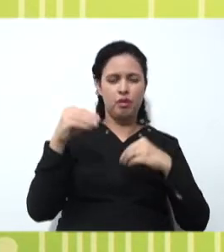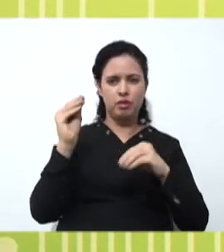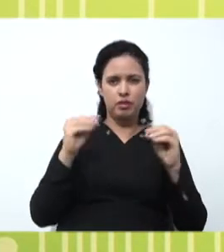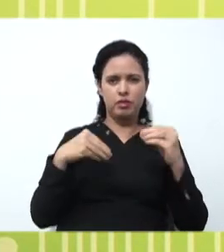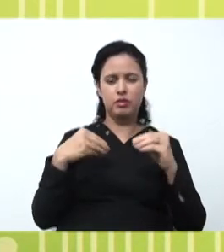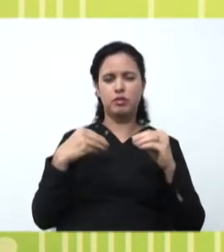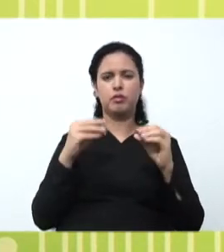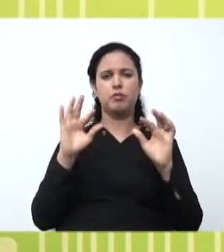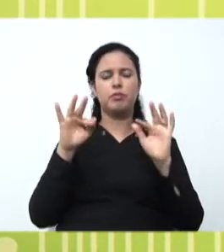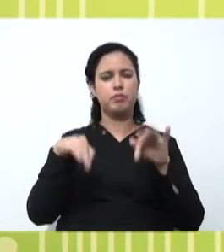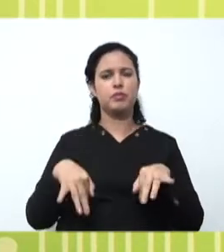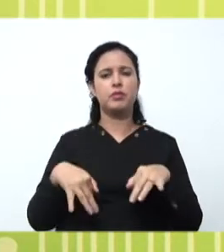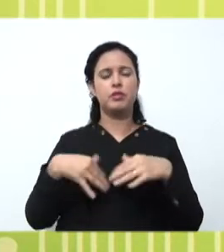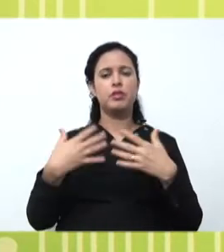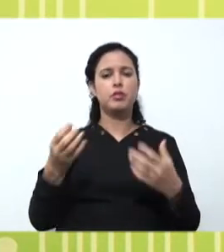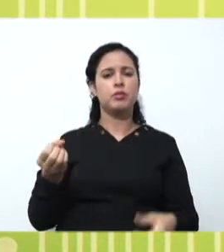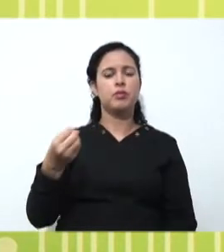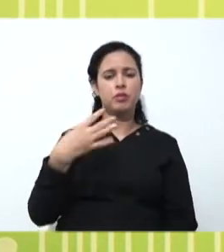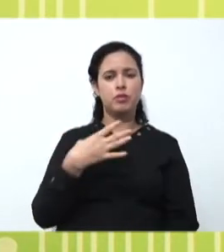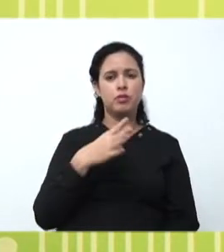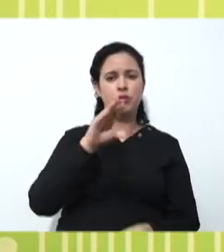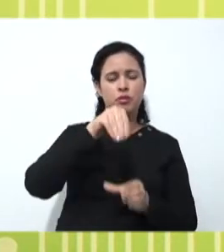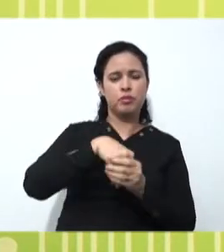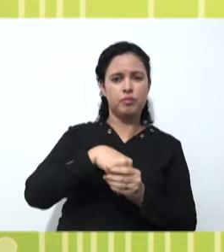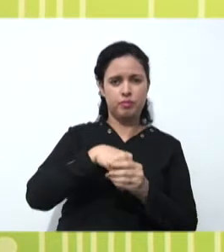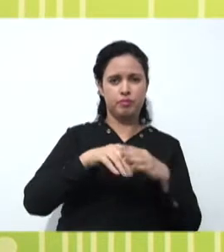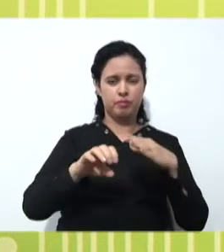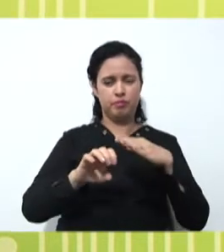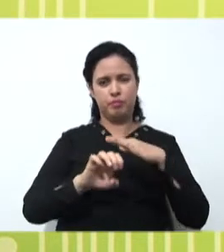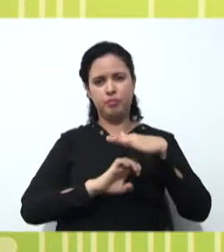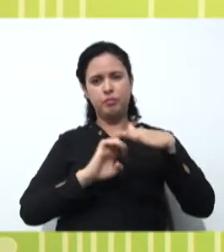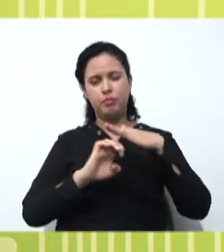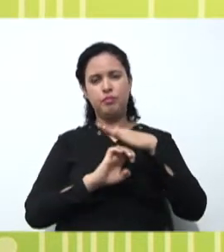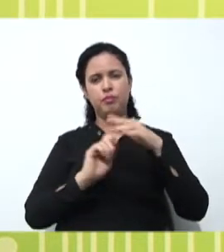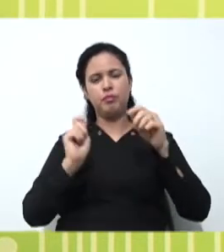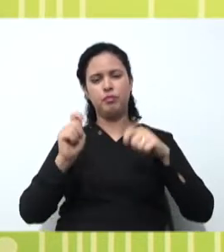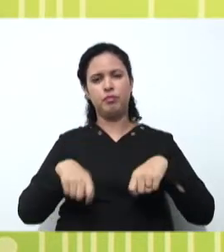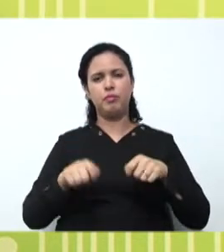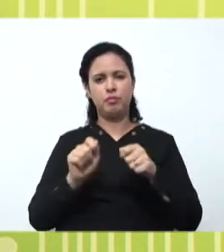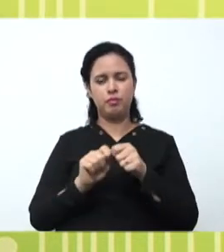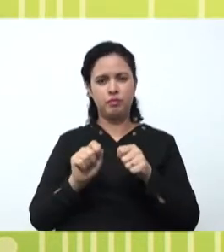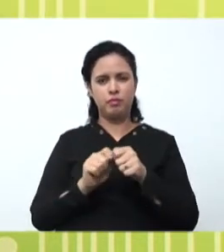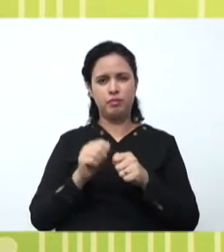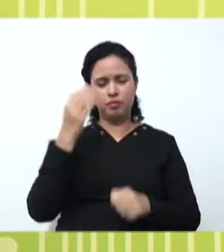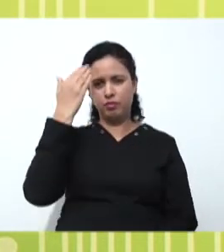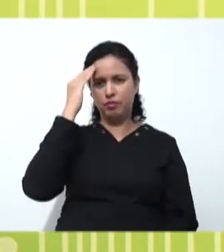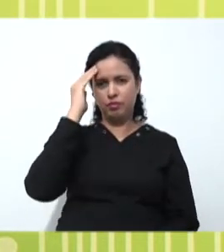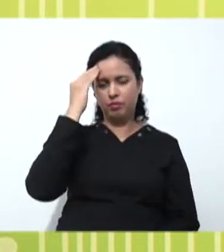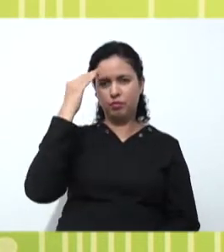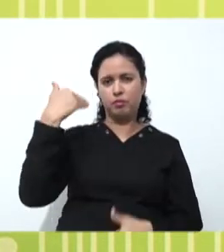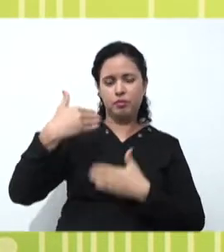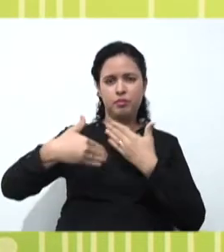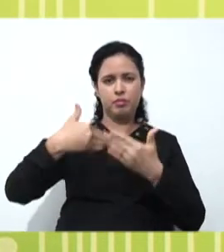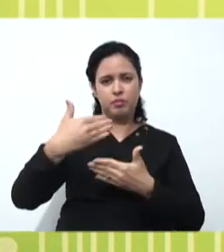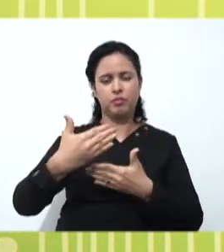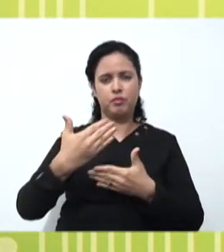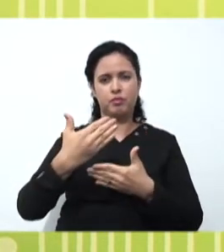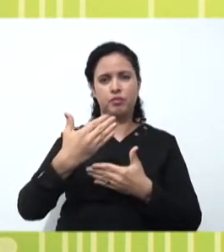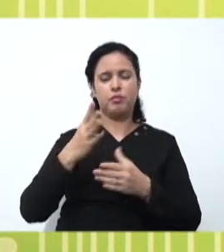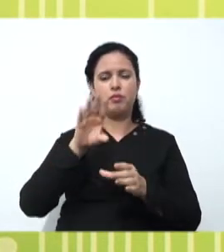flexível, enfim, inovar dentro da empresa, produz o que? Aí a compreensão de empreendedor